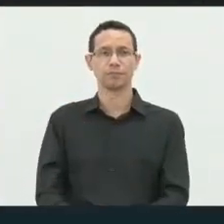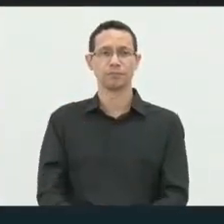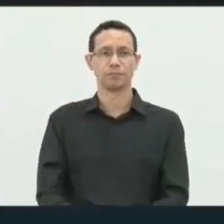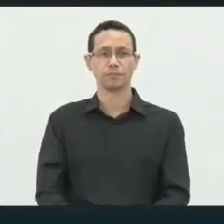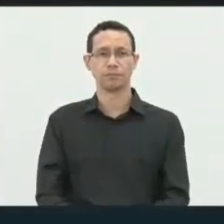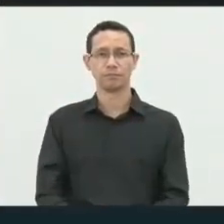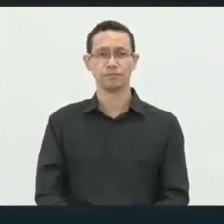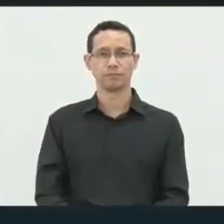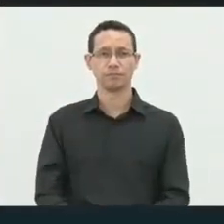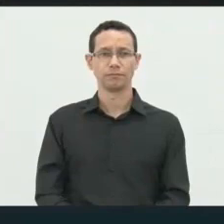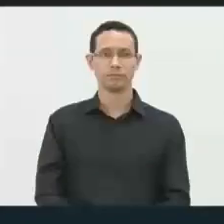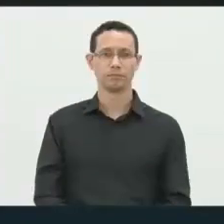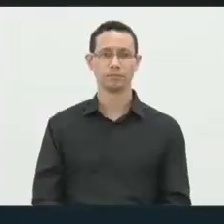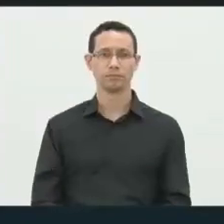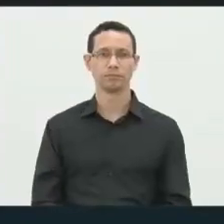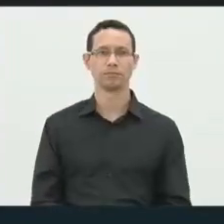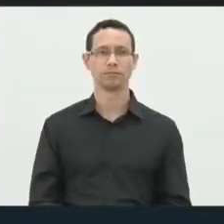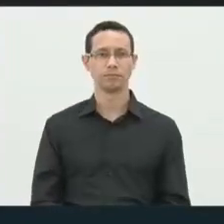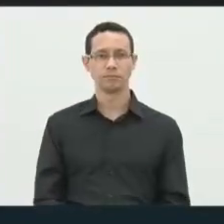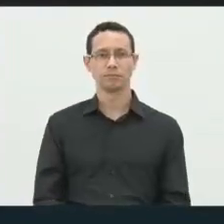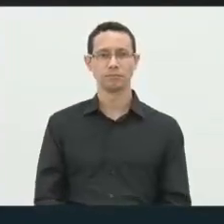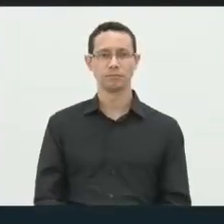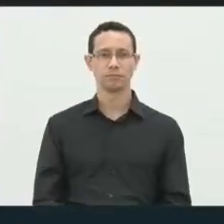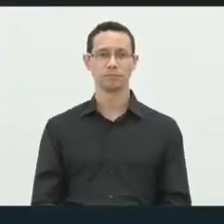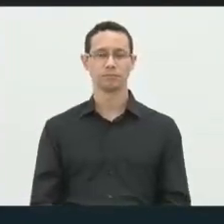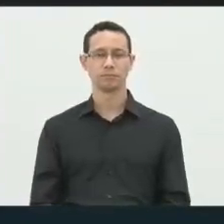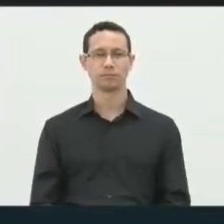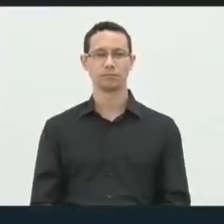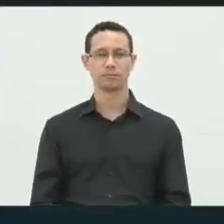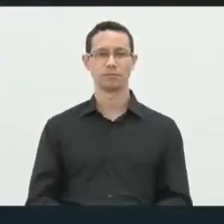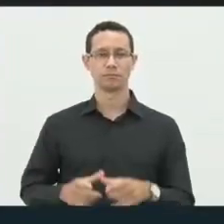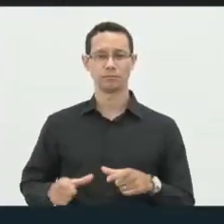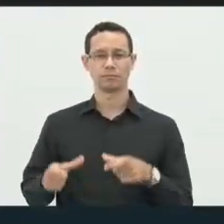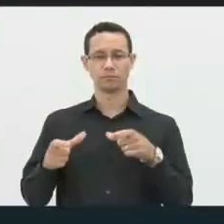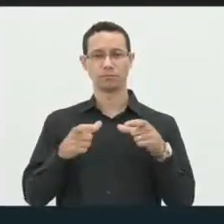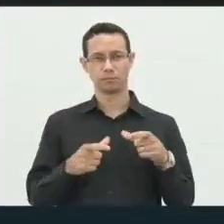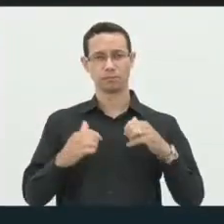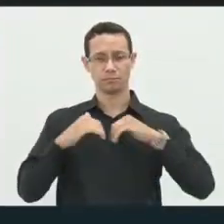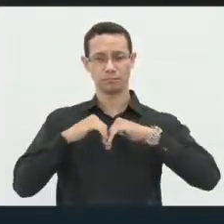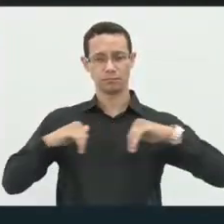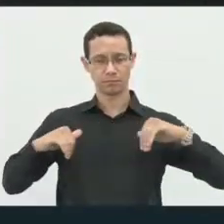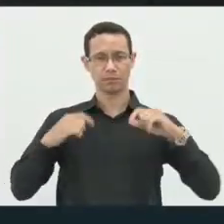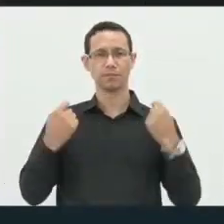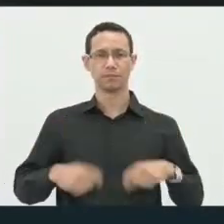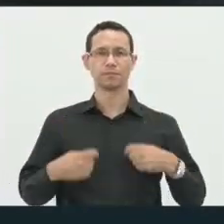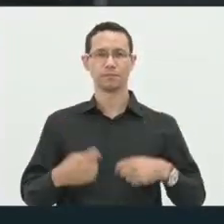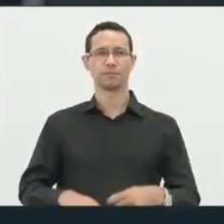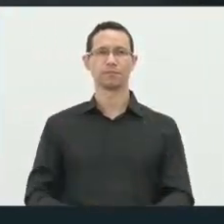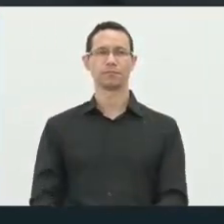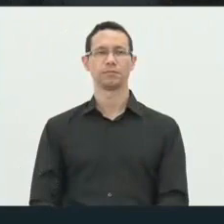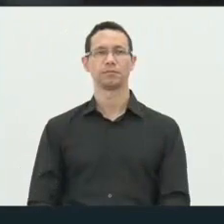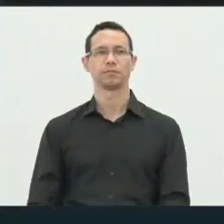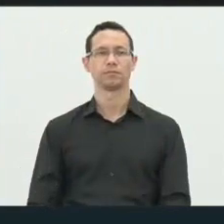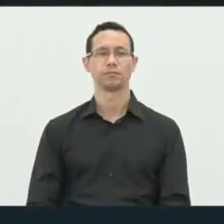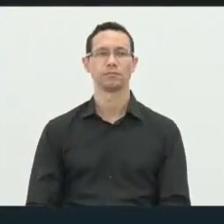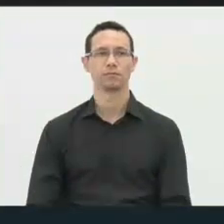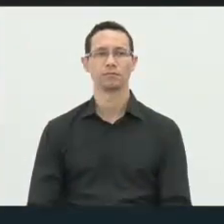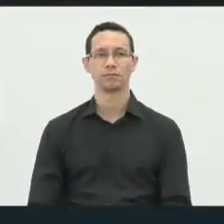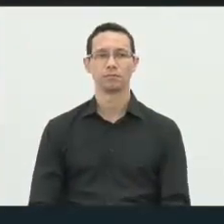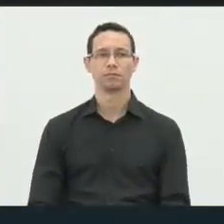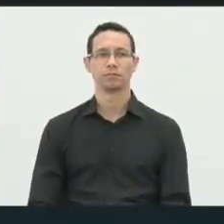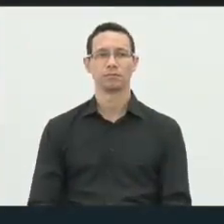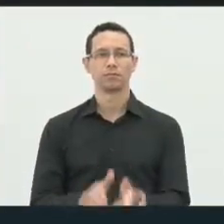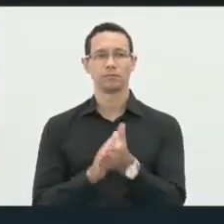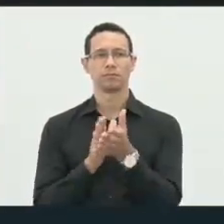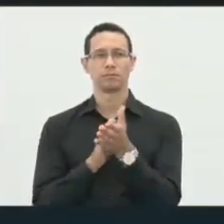esses espaços teriam sim que ser desmembrados então eu quero parabenizar ao